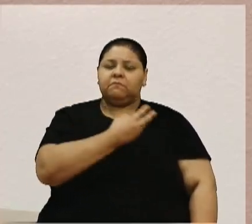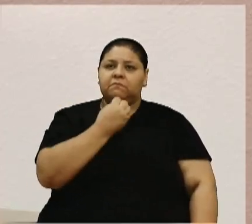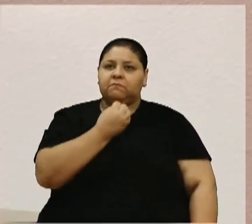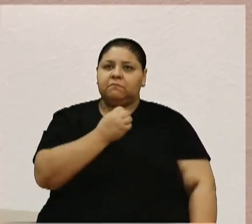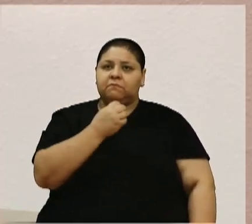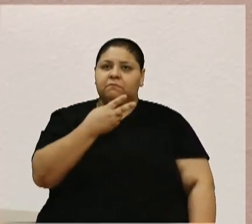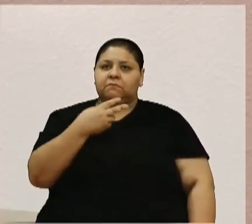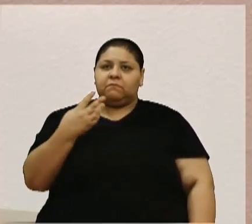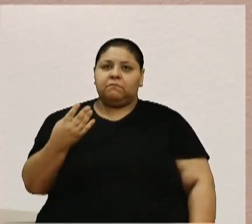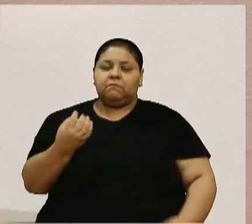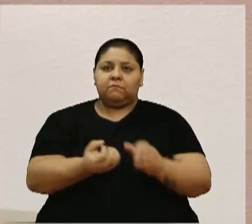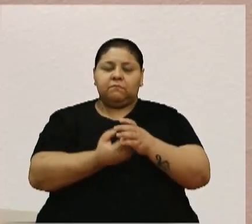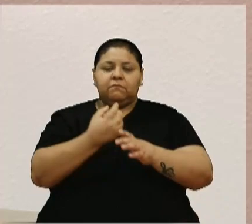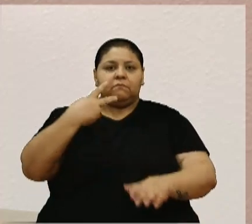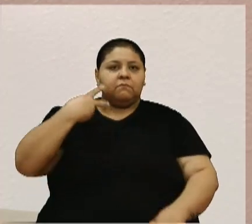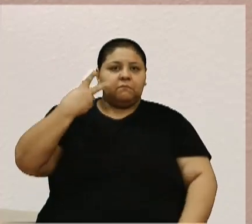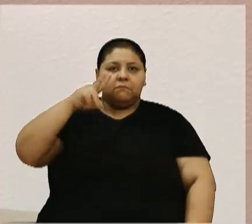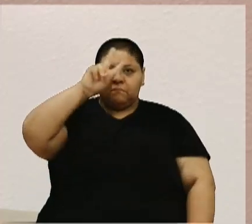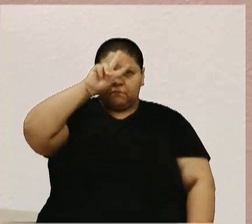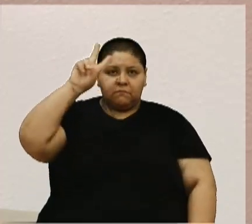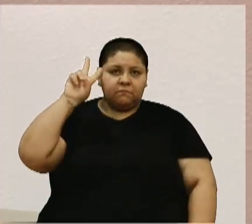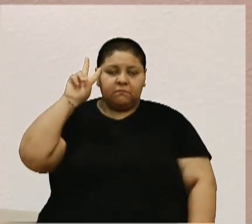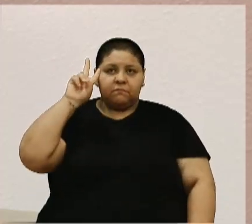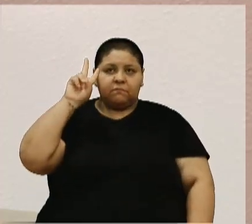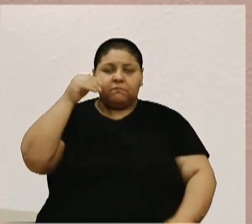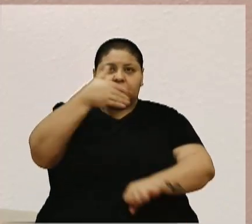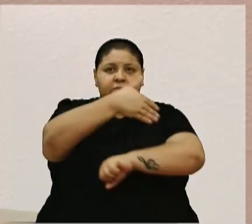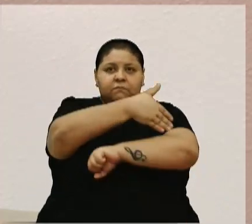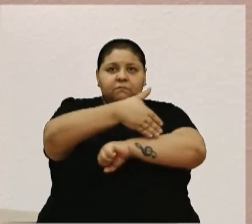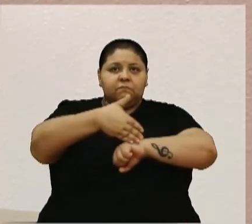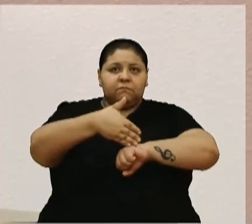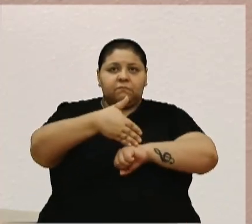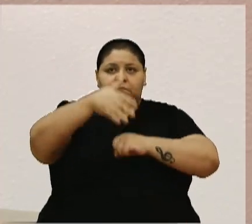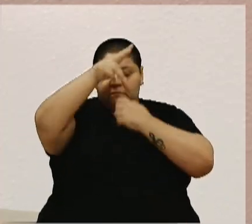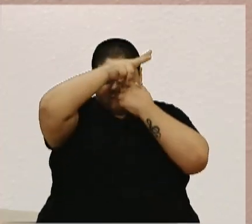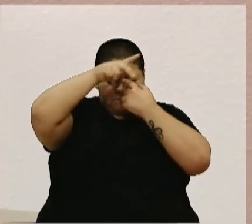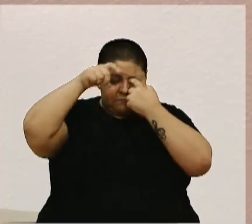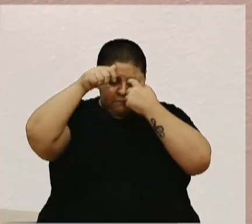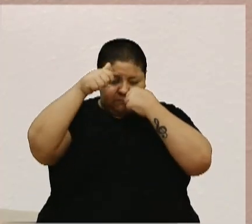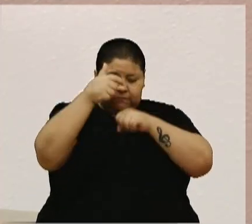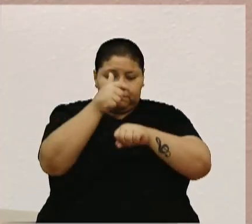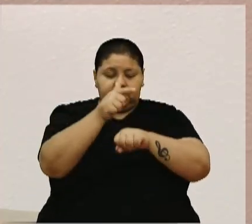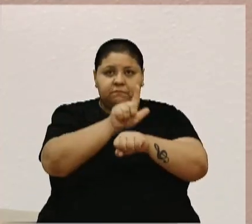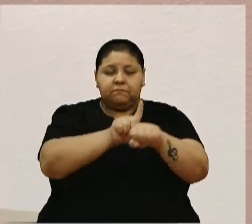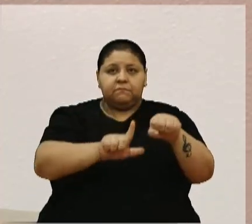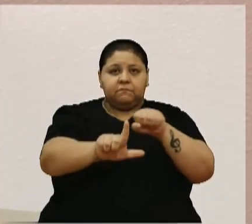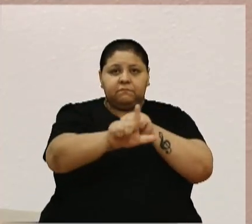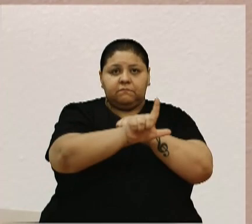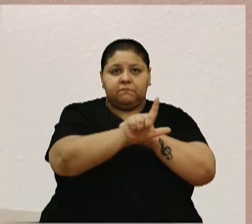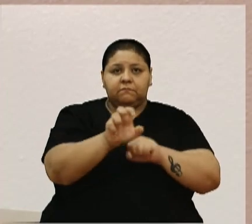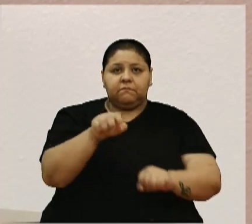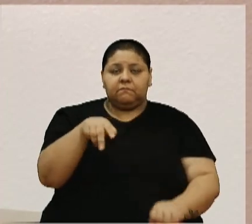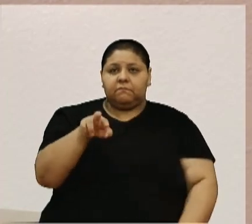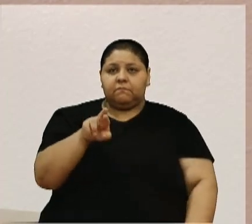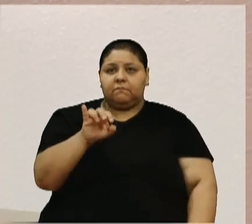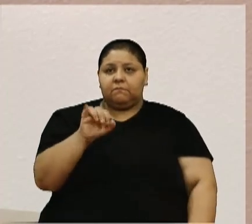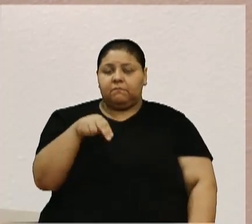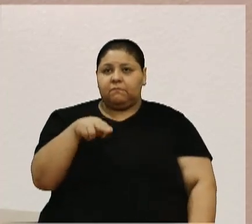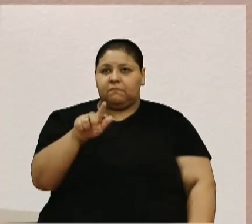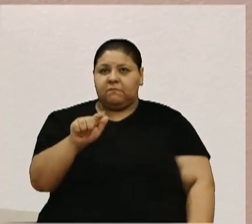134/2024, de autoria do vereador Velocino Ex, que denomina Via Pública Municipal do Loteamento Henrique Nicodemo Cassina, bairro